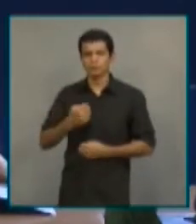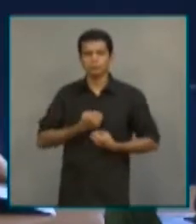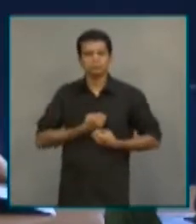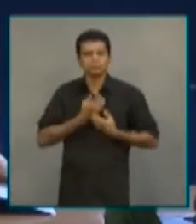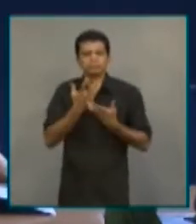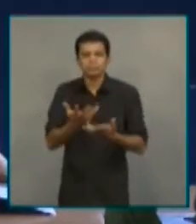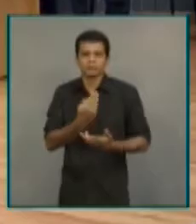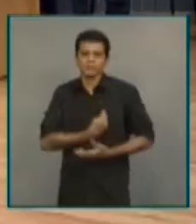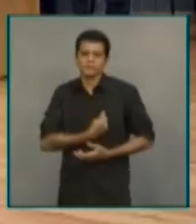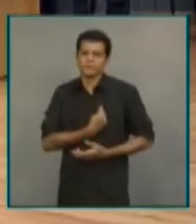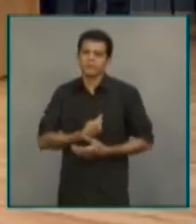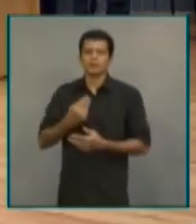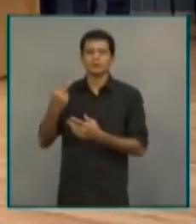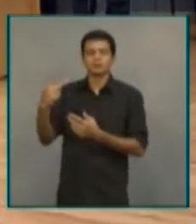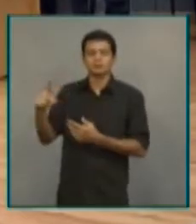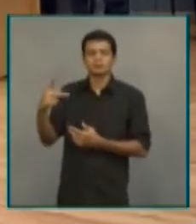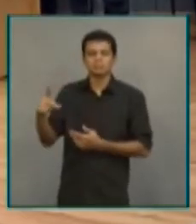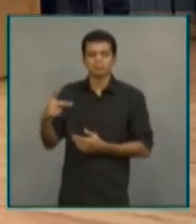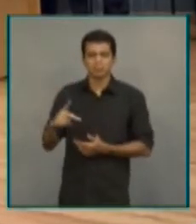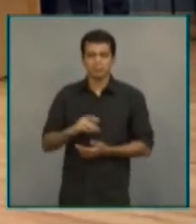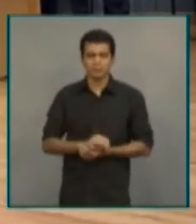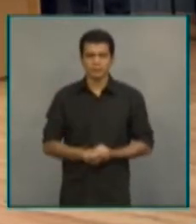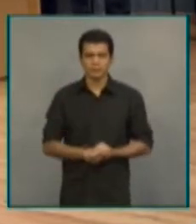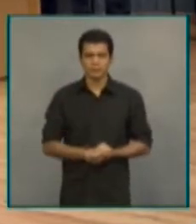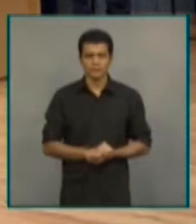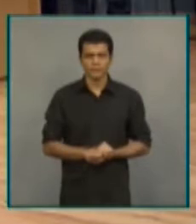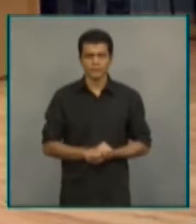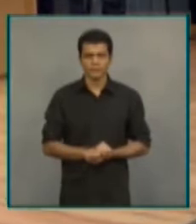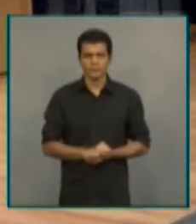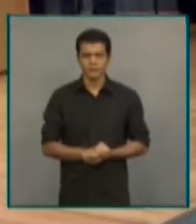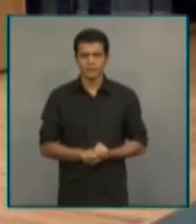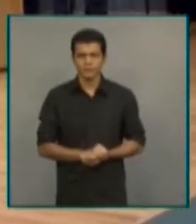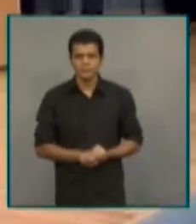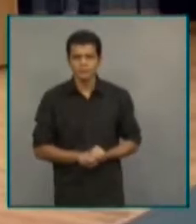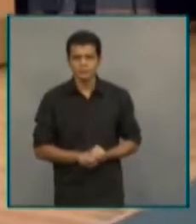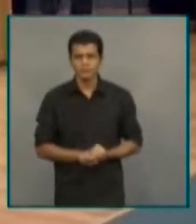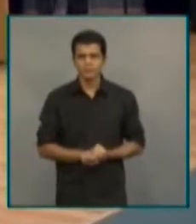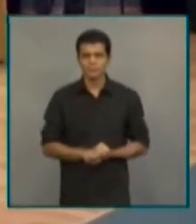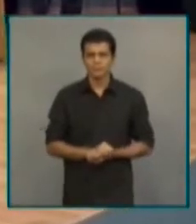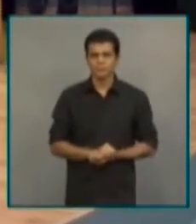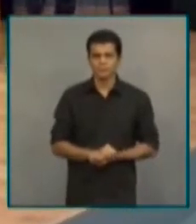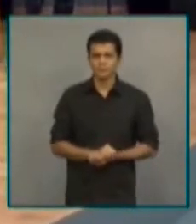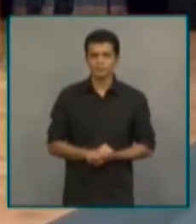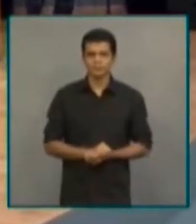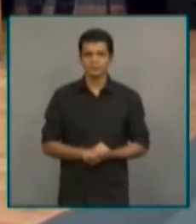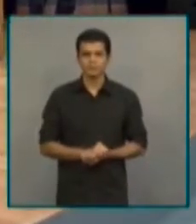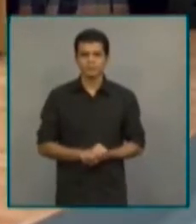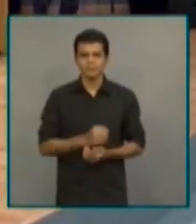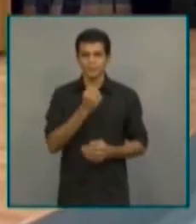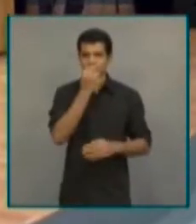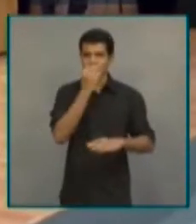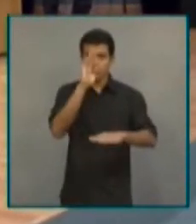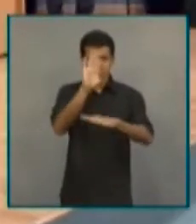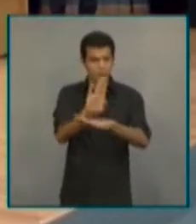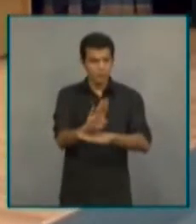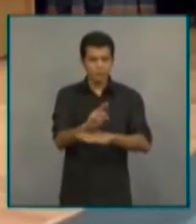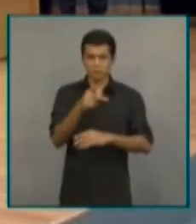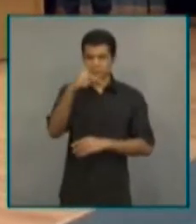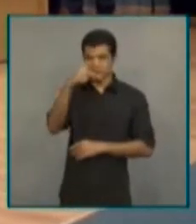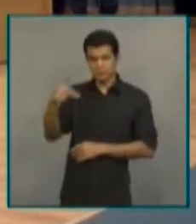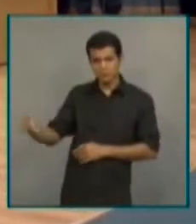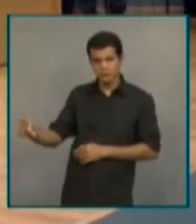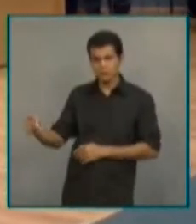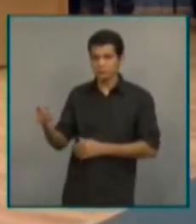Boa tarde, senhor presidente desta mesa de debates. Em nome de quem eu saúdo o restante da